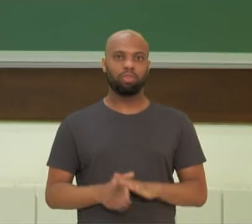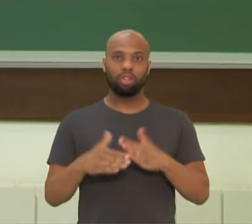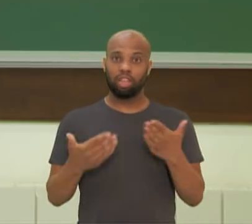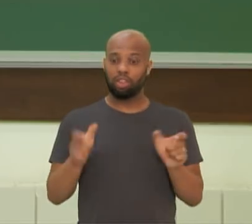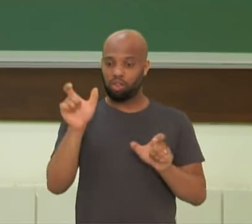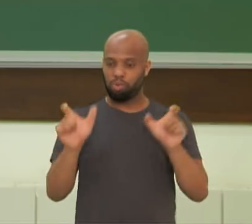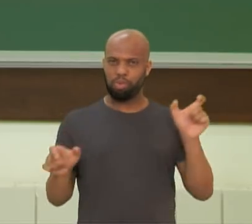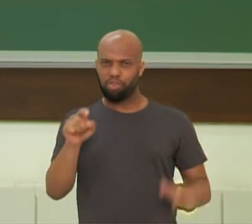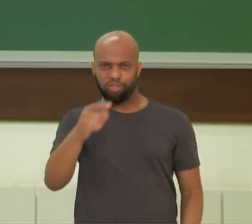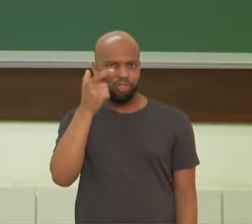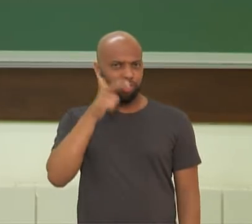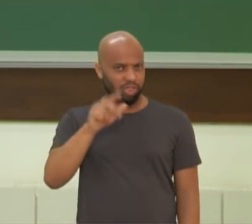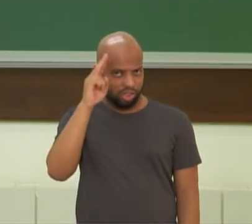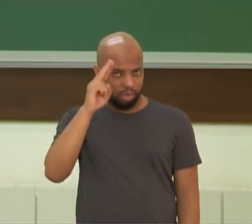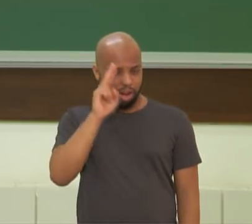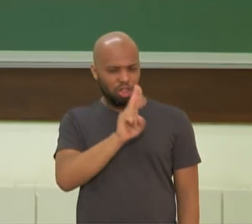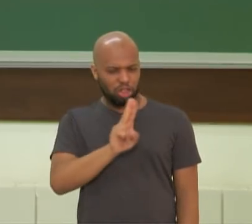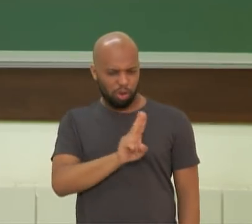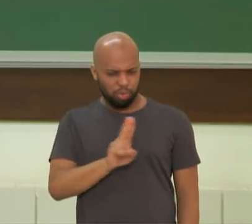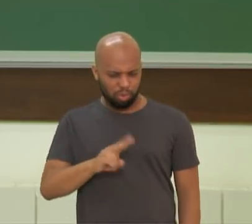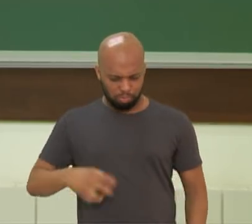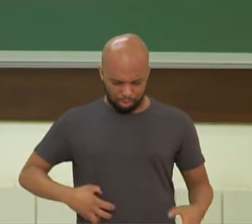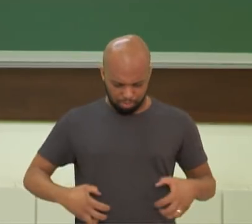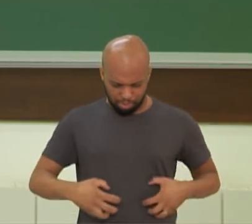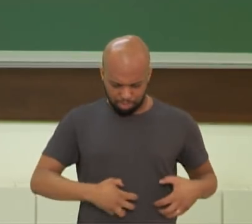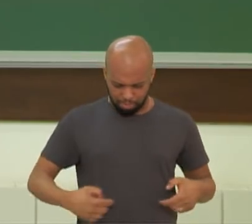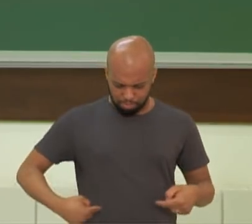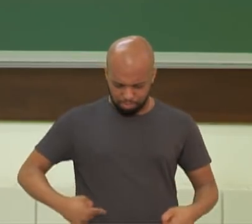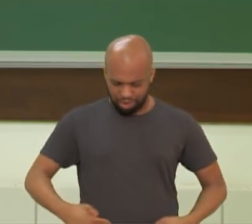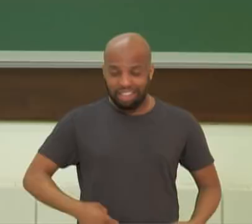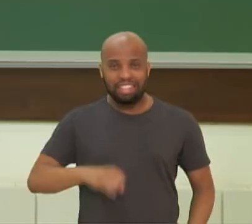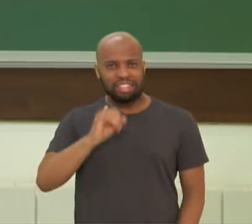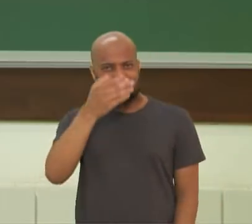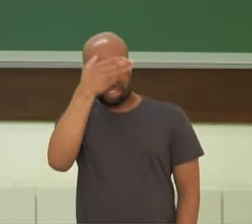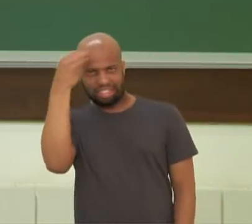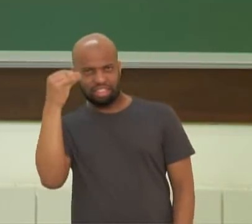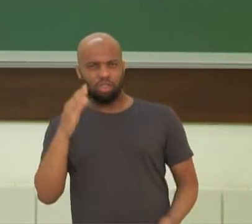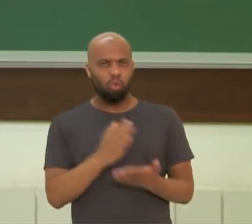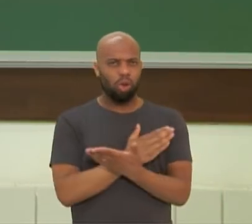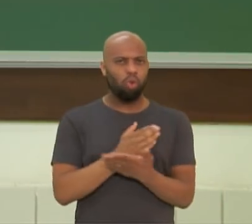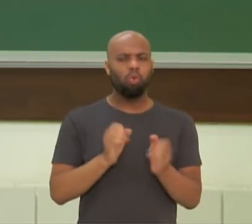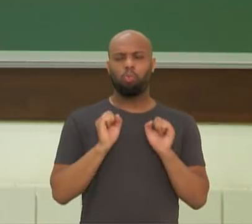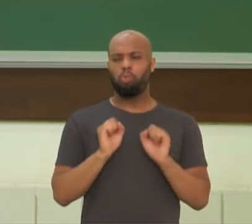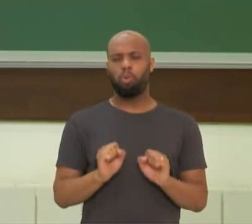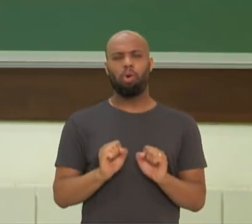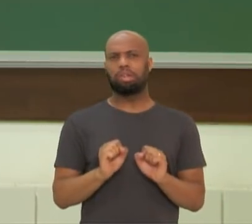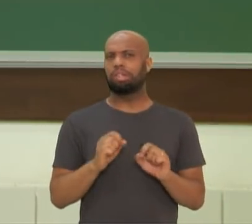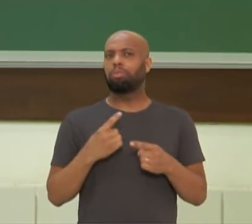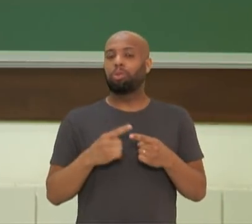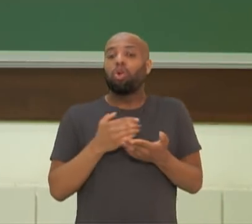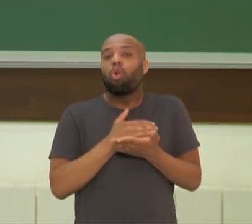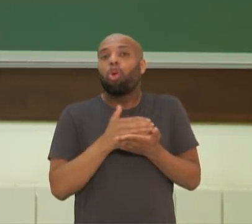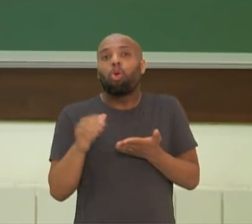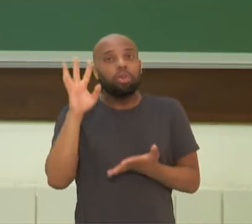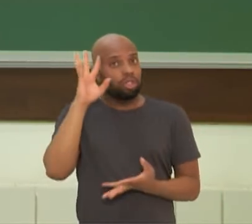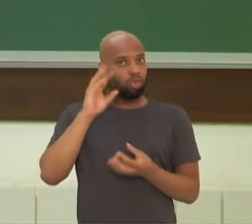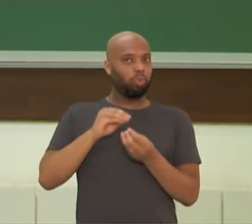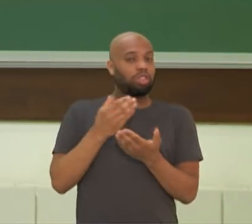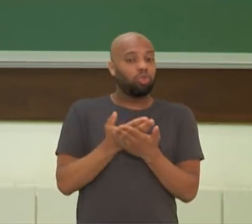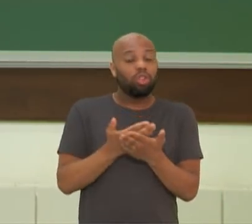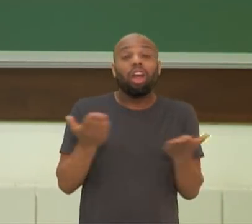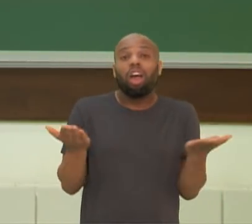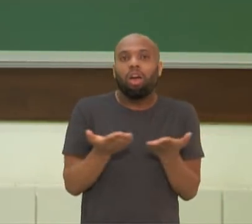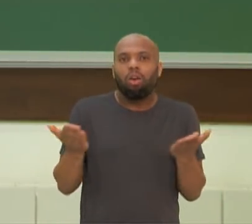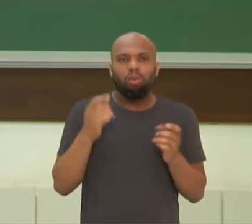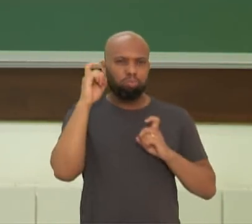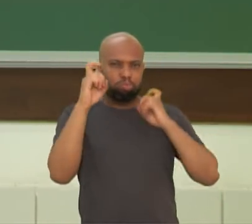Então, conseguiu lembrar todos os nomes? Se você não lembrou de algum ou outro, tudo bem, a gente está começando a entender esse sistema, né? Não